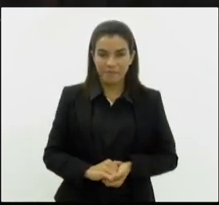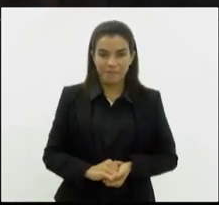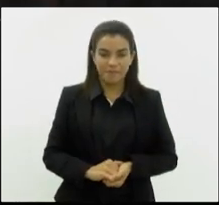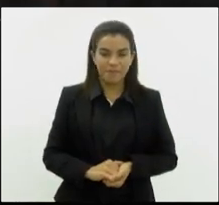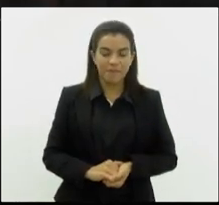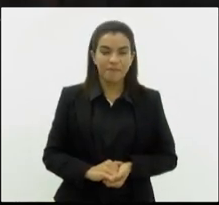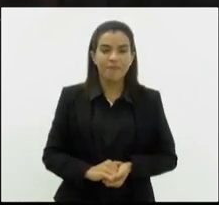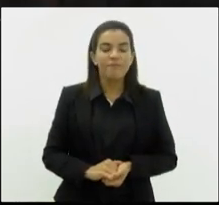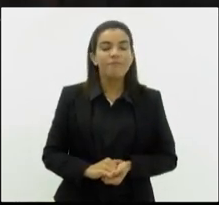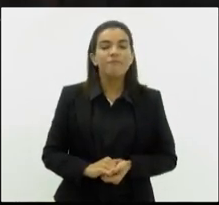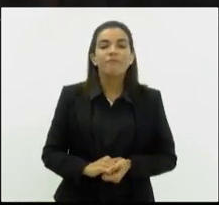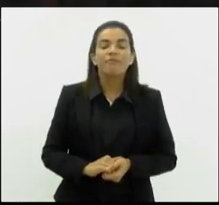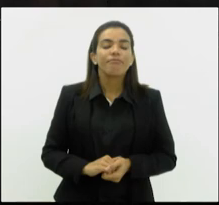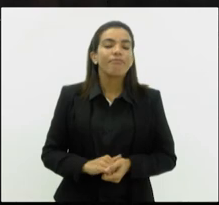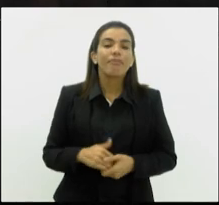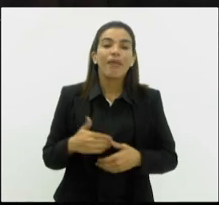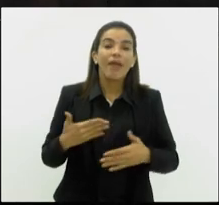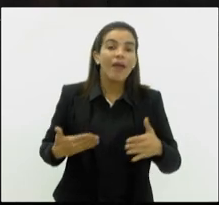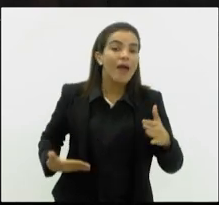Até quando